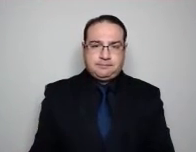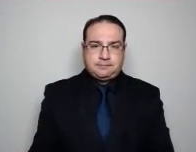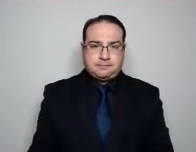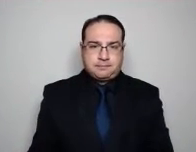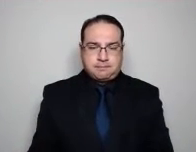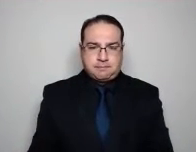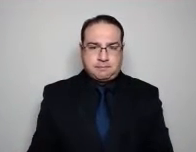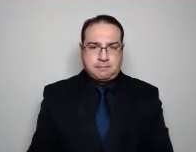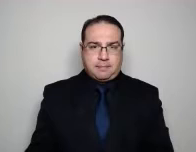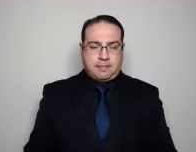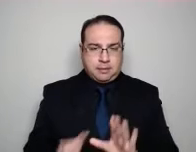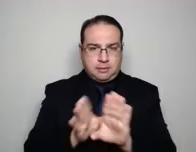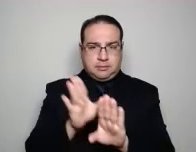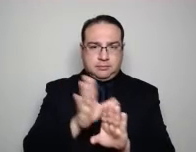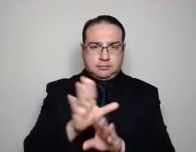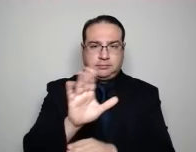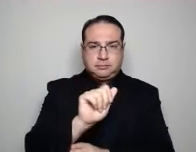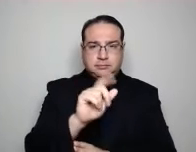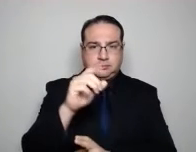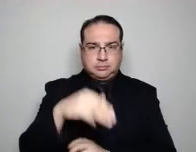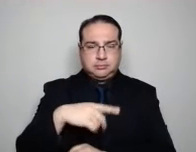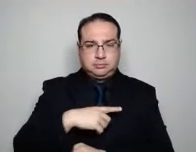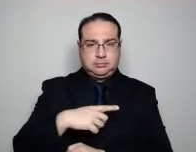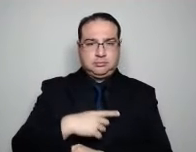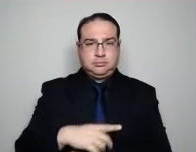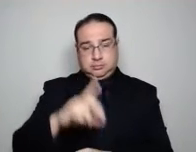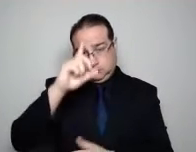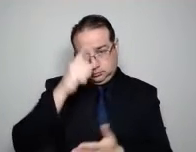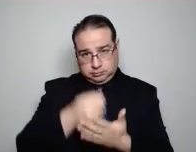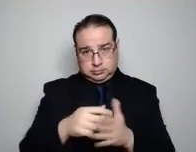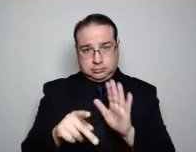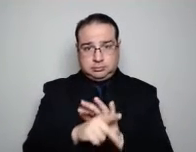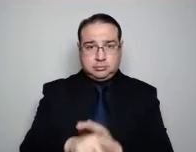Administração, que é o órgão deliberativo da Unimed, tem